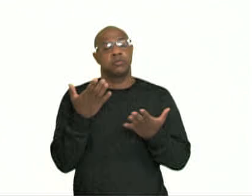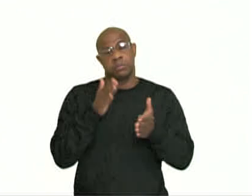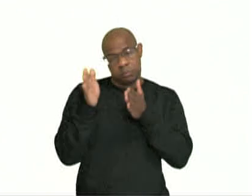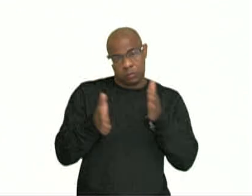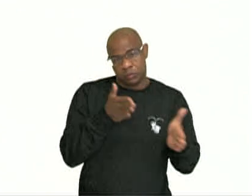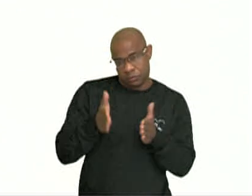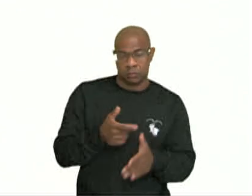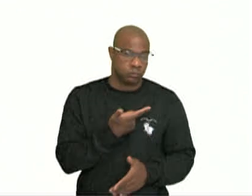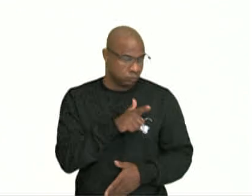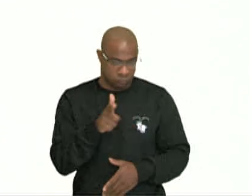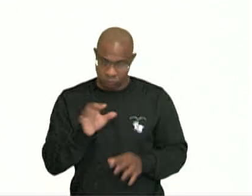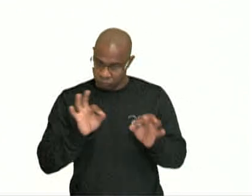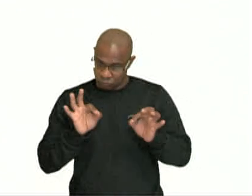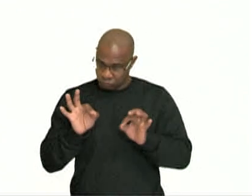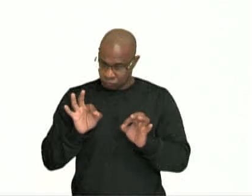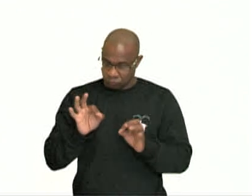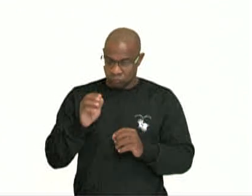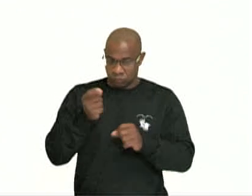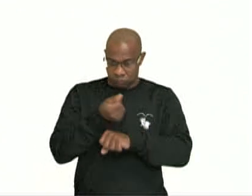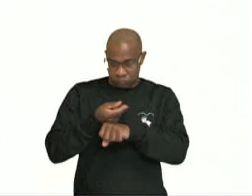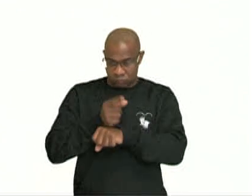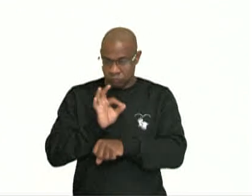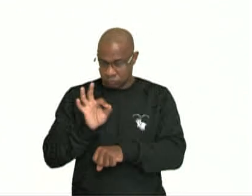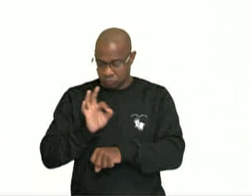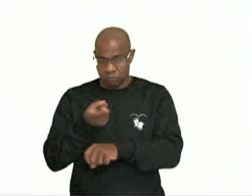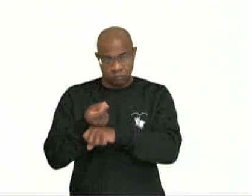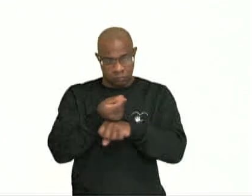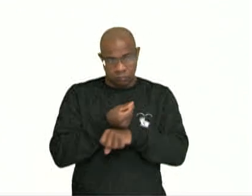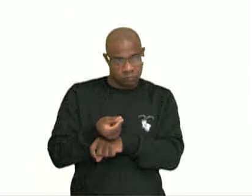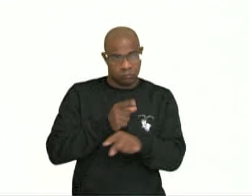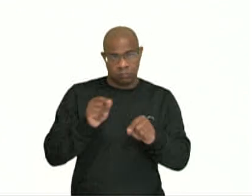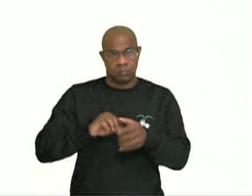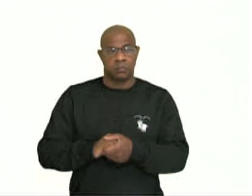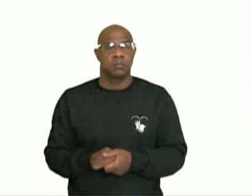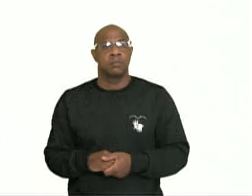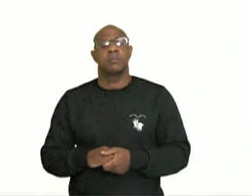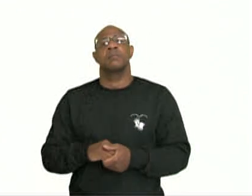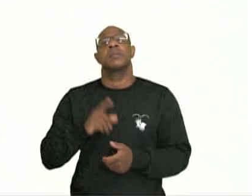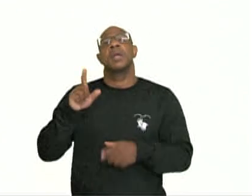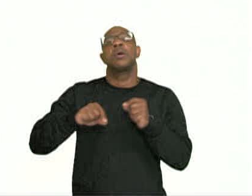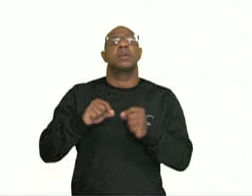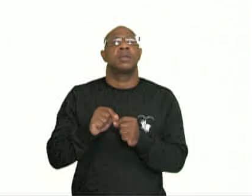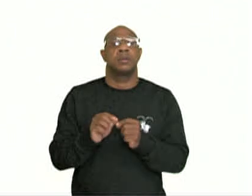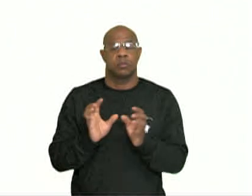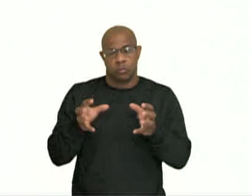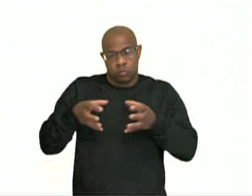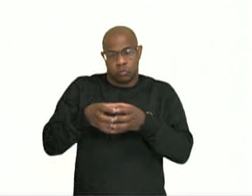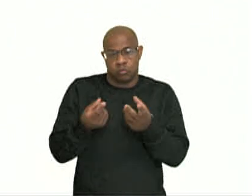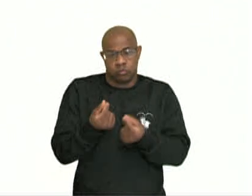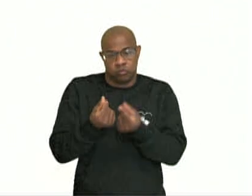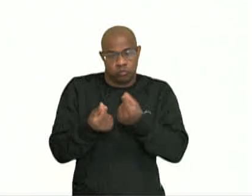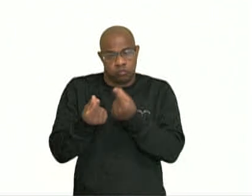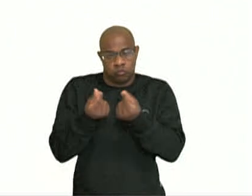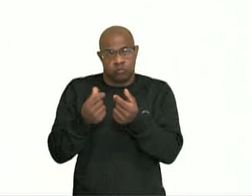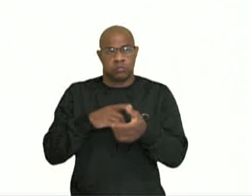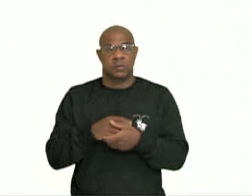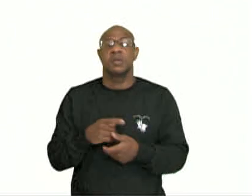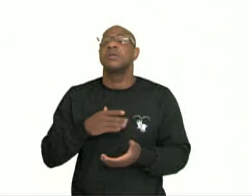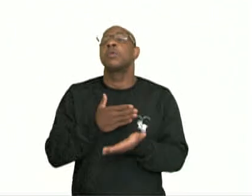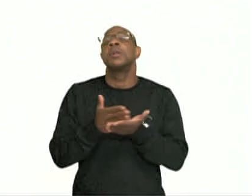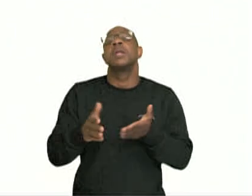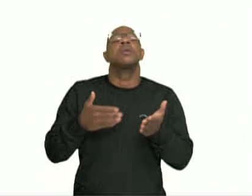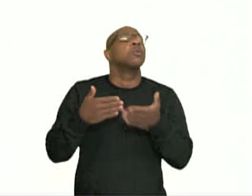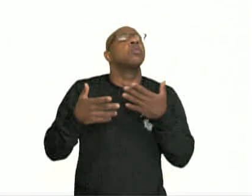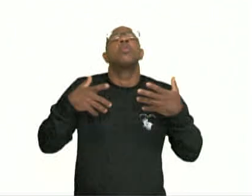capitalismo. E o seu início é chamado por Marx de acumulação primitiva de capital. Então, tinha que ter começado em algum lugar,